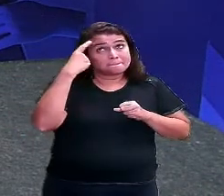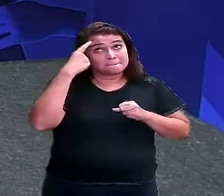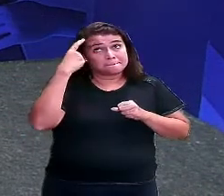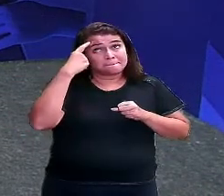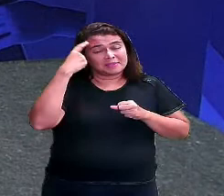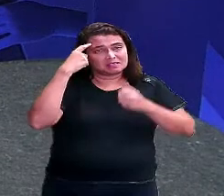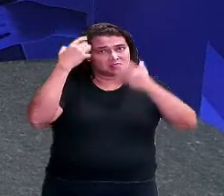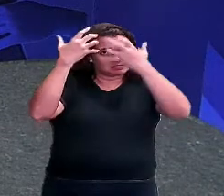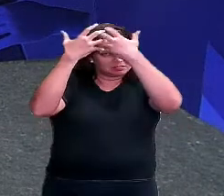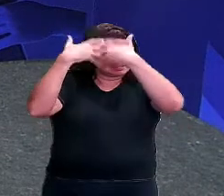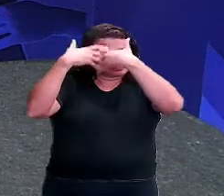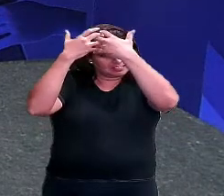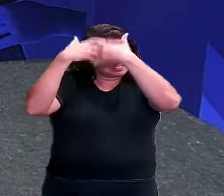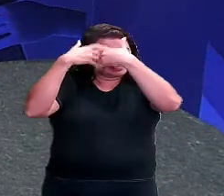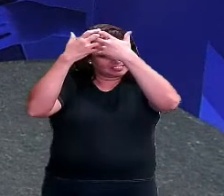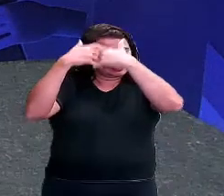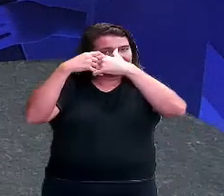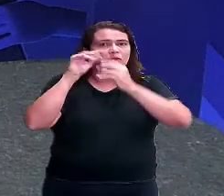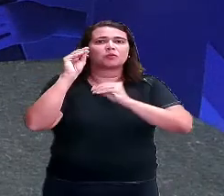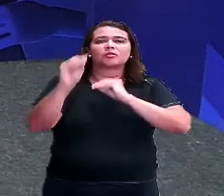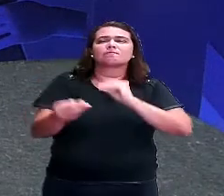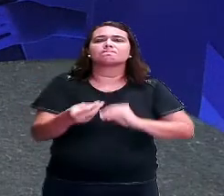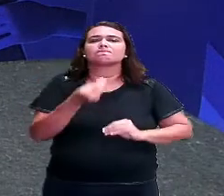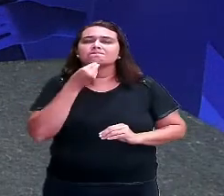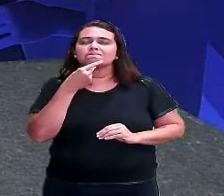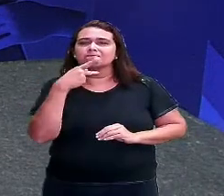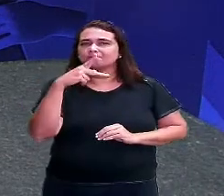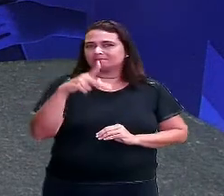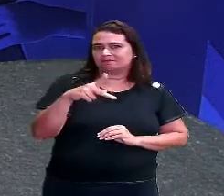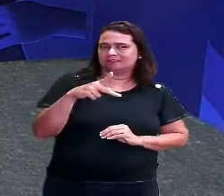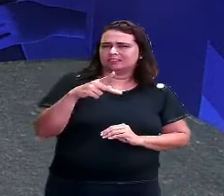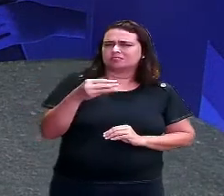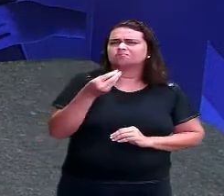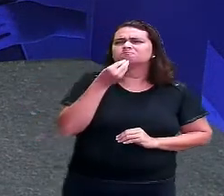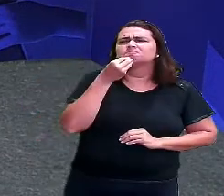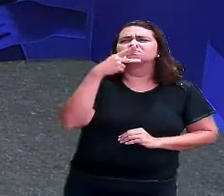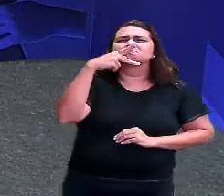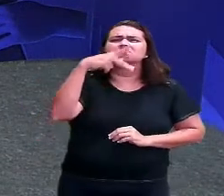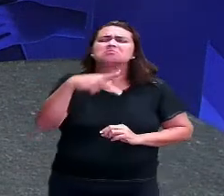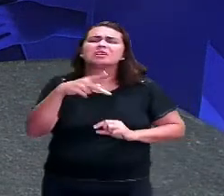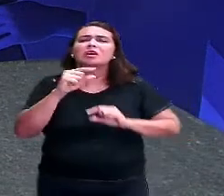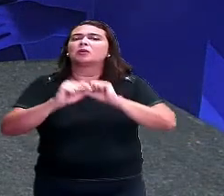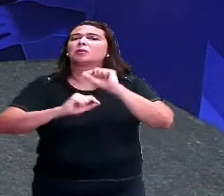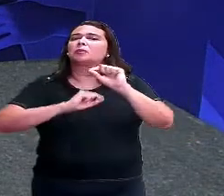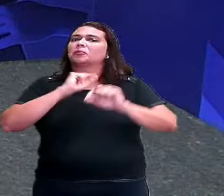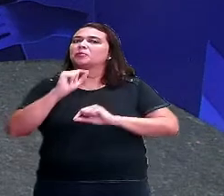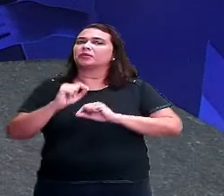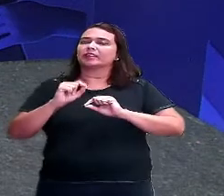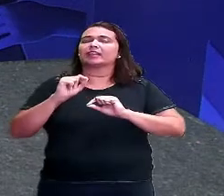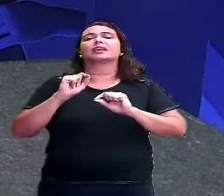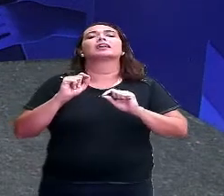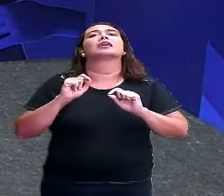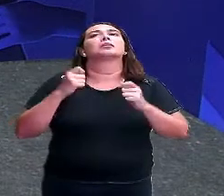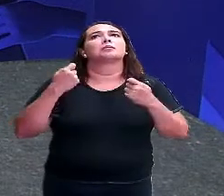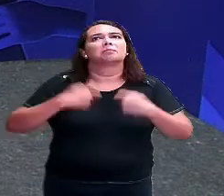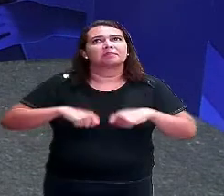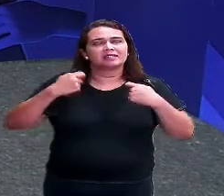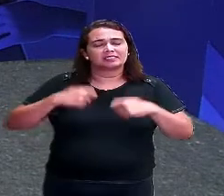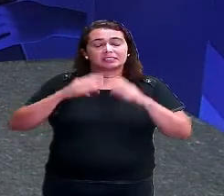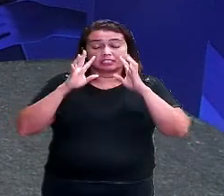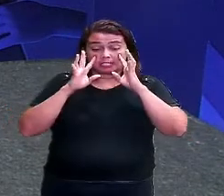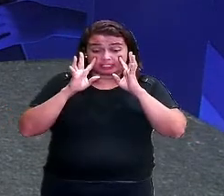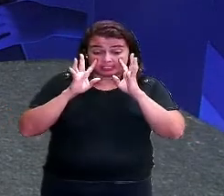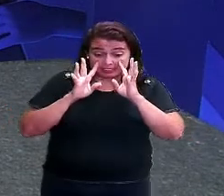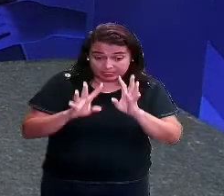de probabilidade, tá certo? E probabilidade, ela requer muito de nossa